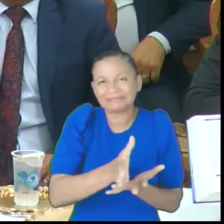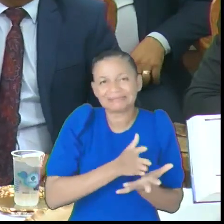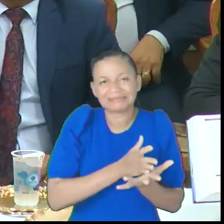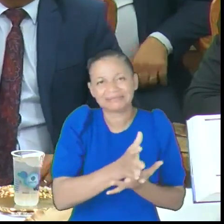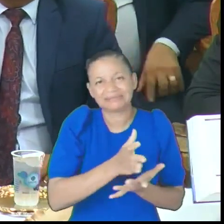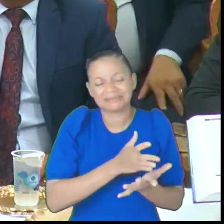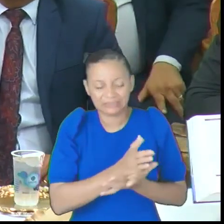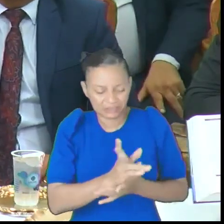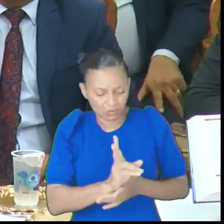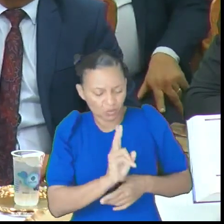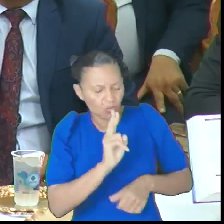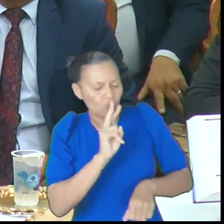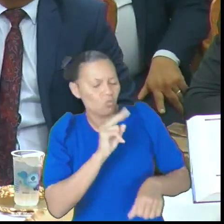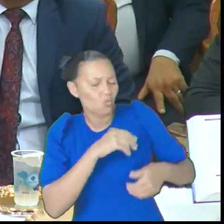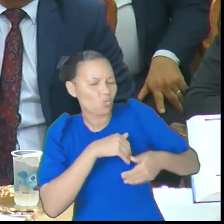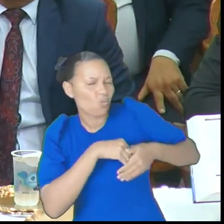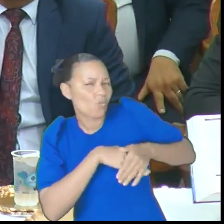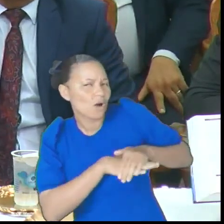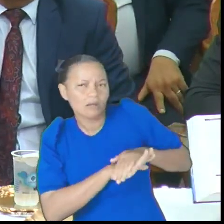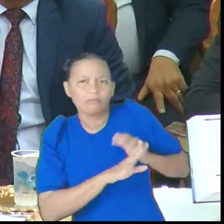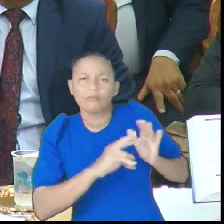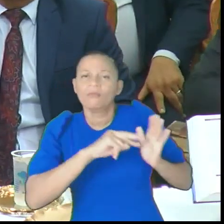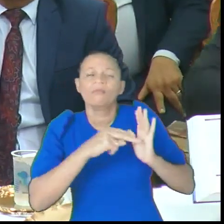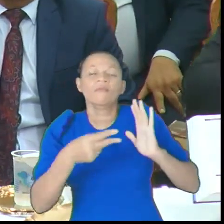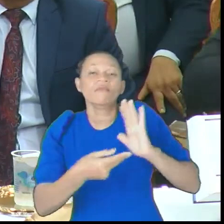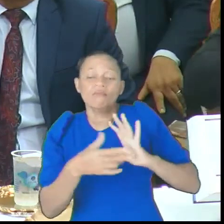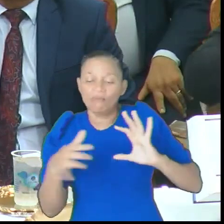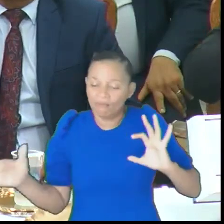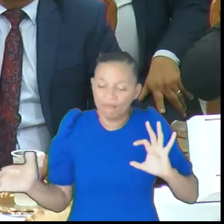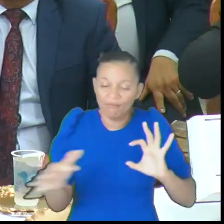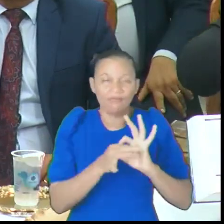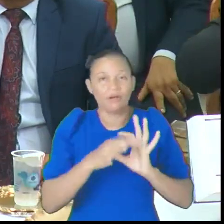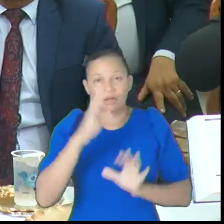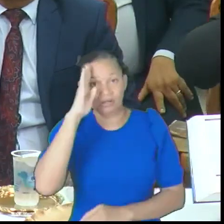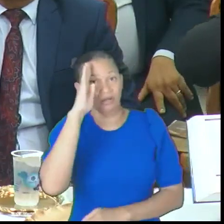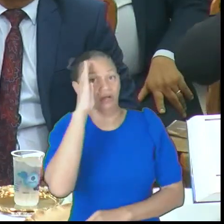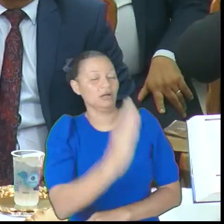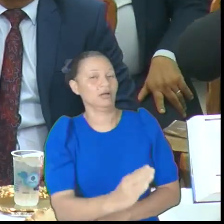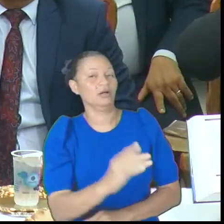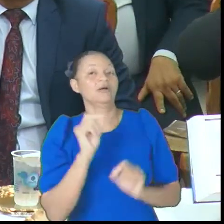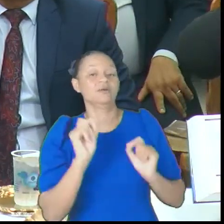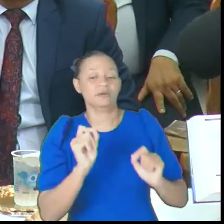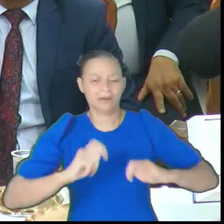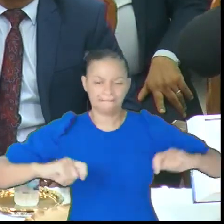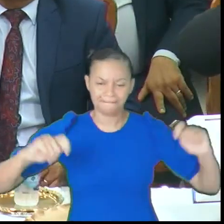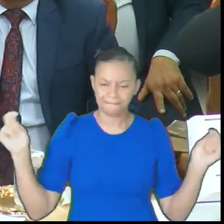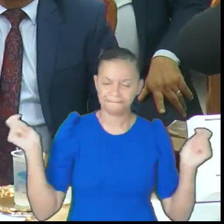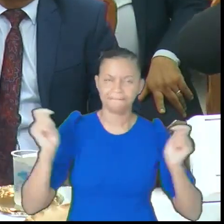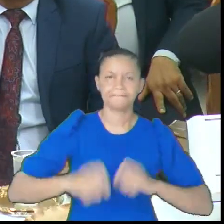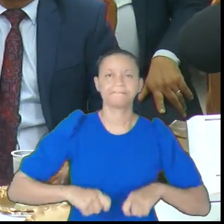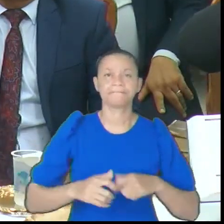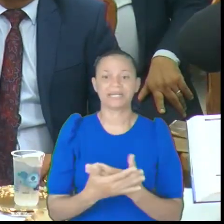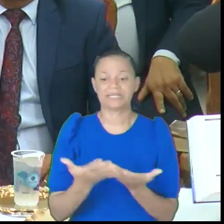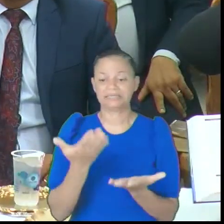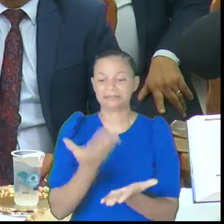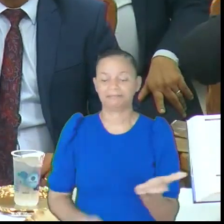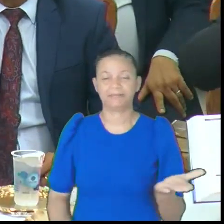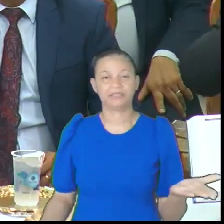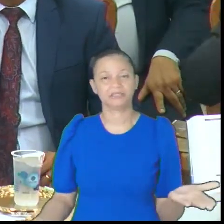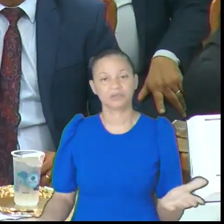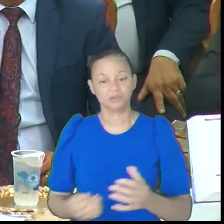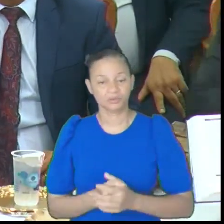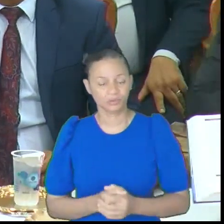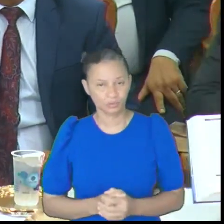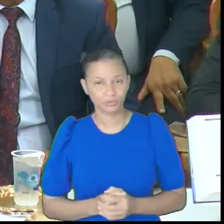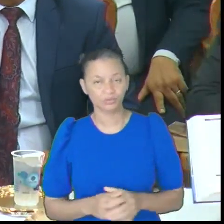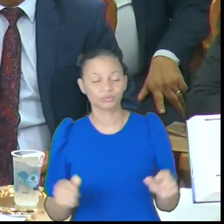ato de guardar está relacionado diretamente à possibilidade de perder.